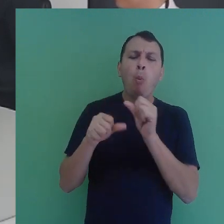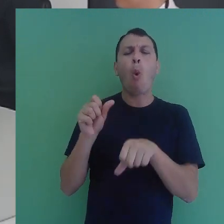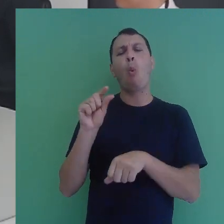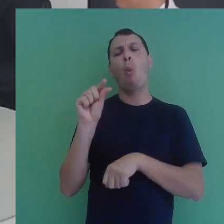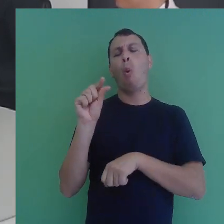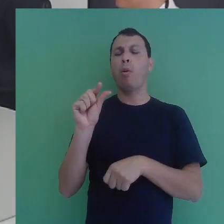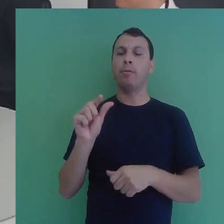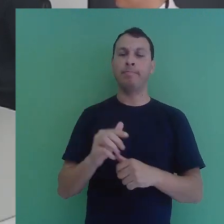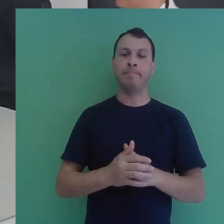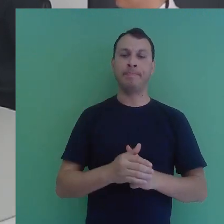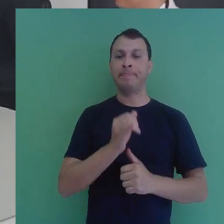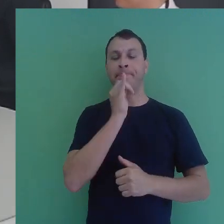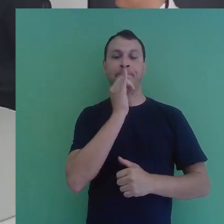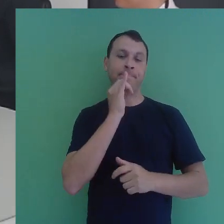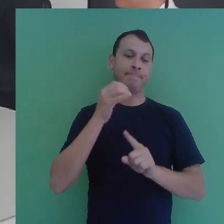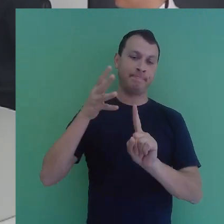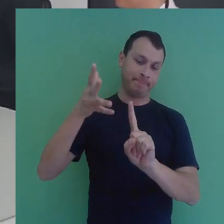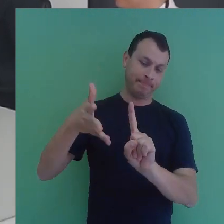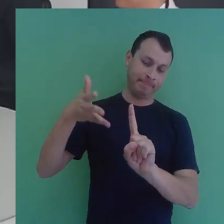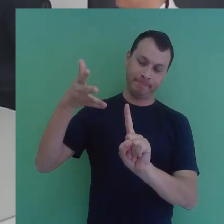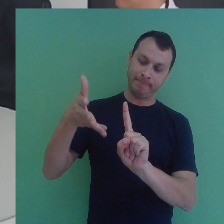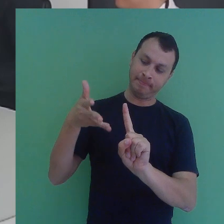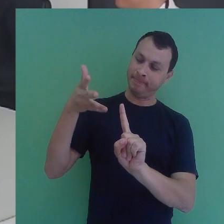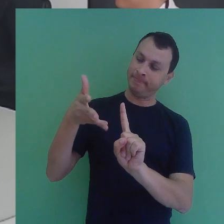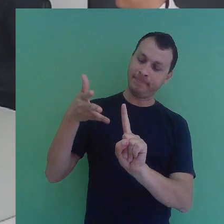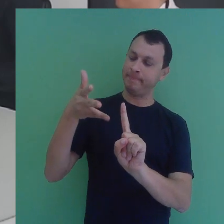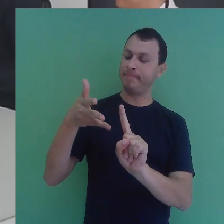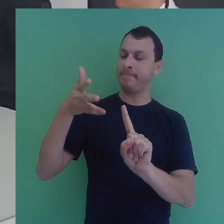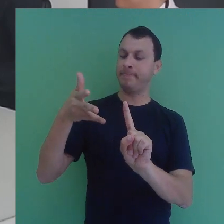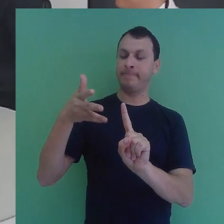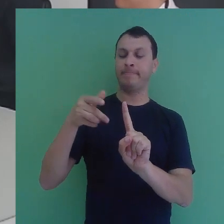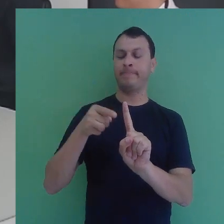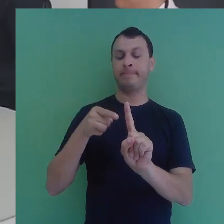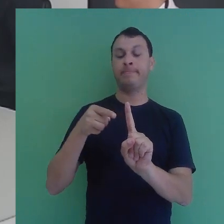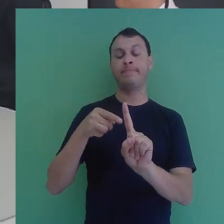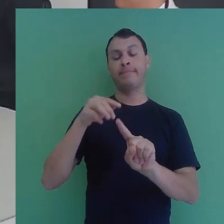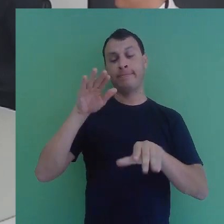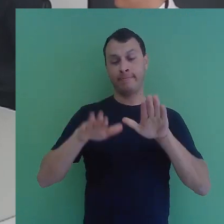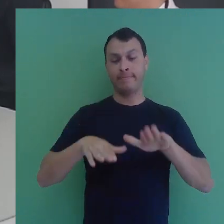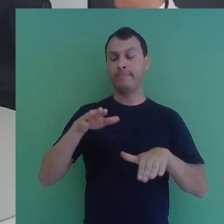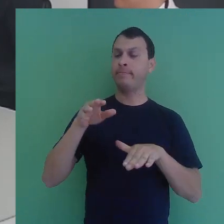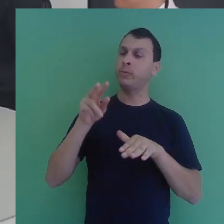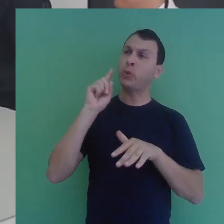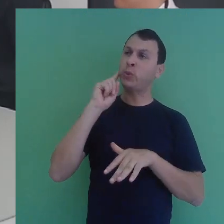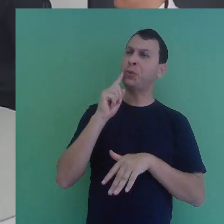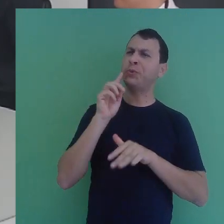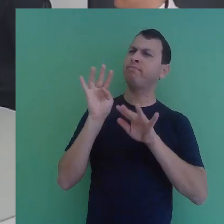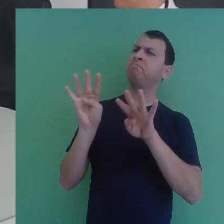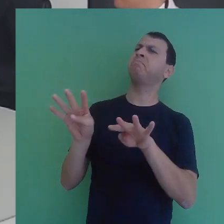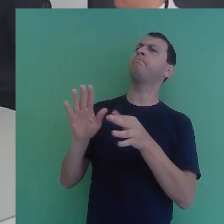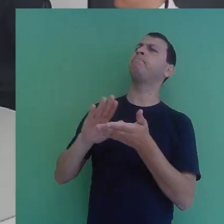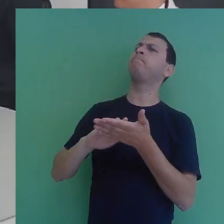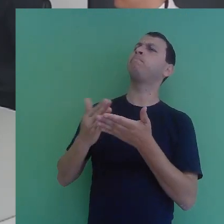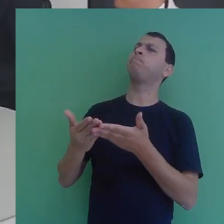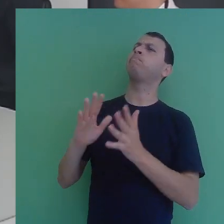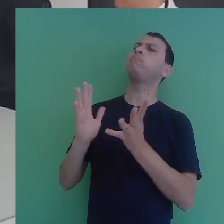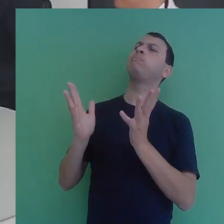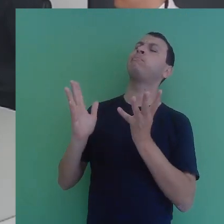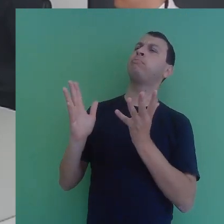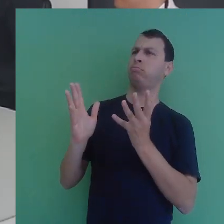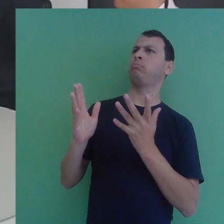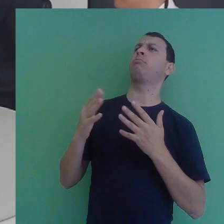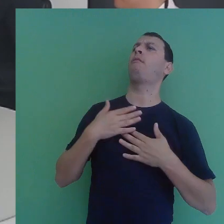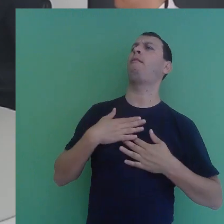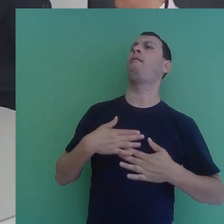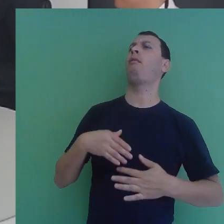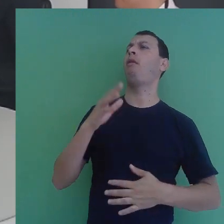interessante, porque às vezes os surdos percebem que os intérpretes estão sinalizando bem devagar. E aí o surdo fala, mas